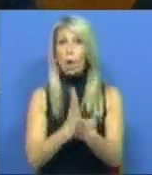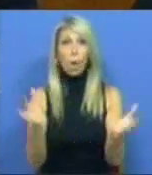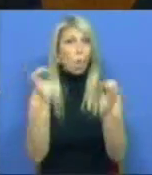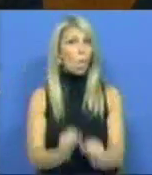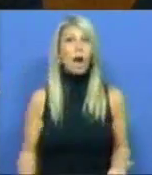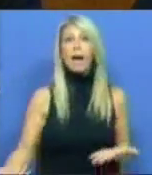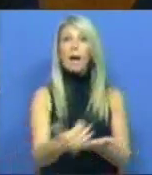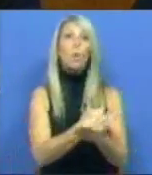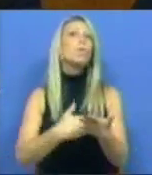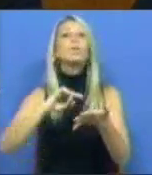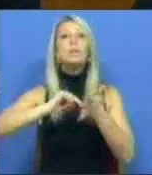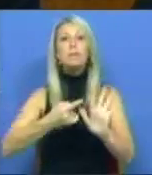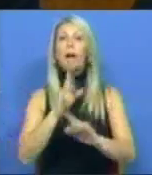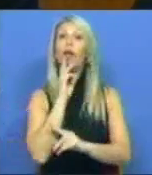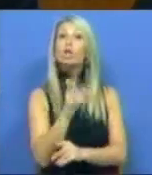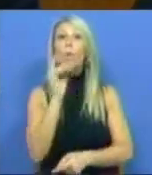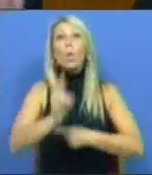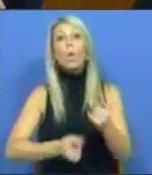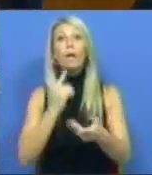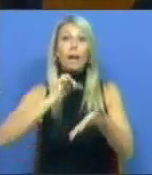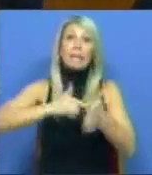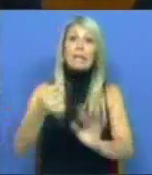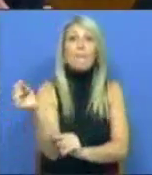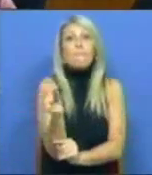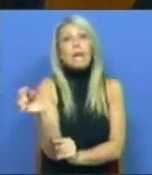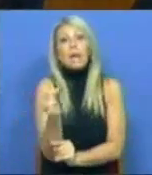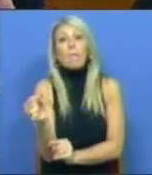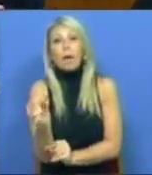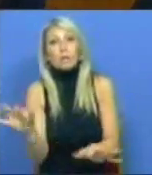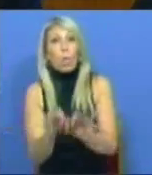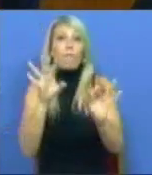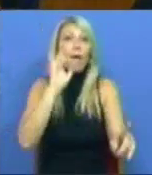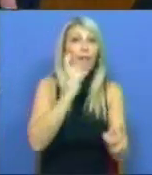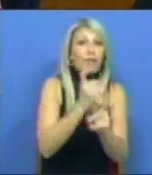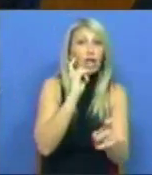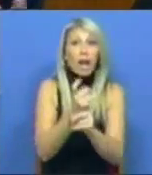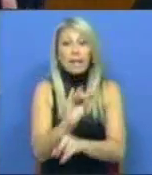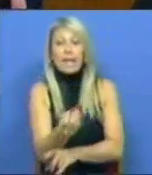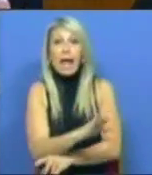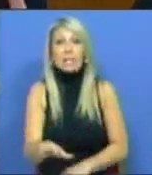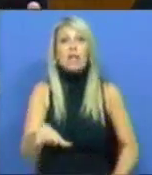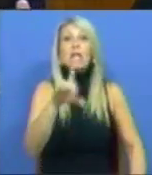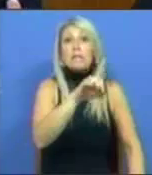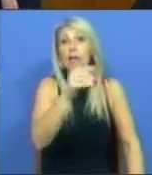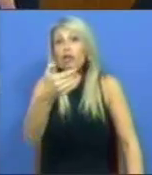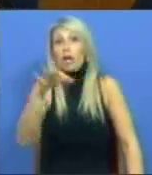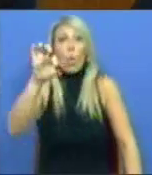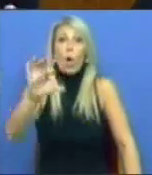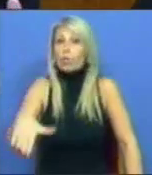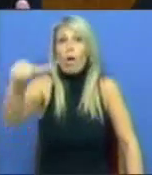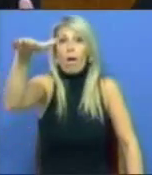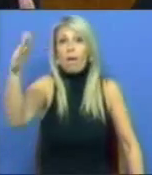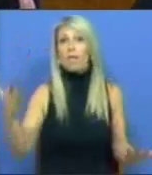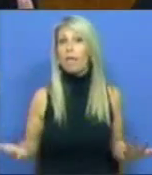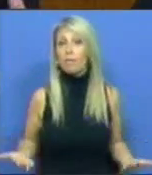os recursos necessários para dar resposta àquilo que são necessidades mínimas, como vigilância de crianças de 6, 7, 8, 9 anos de idade, e